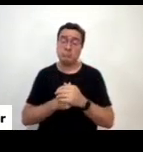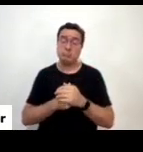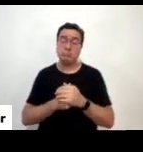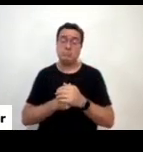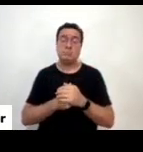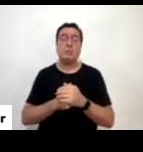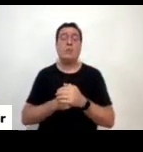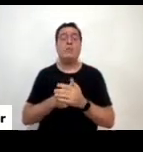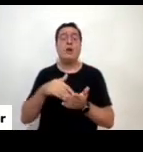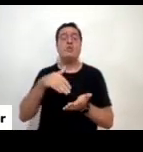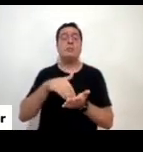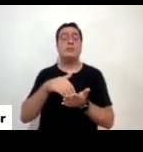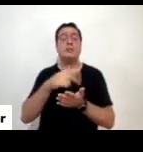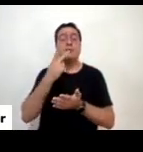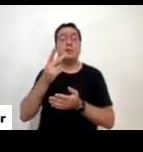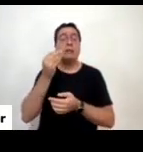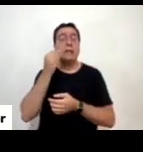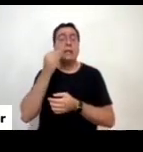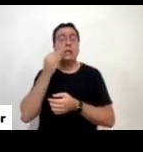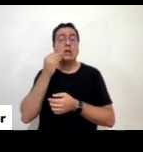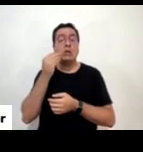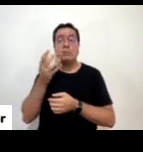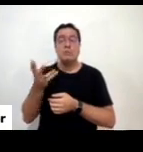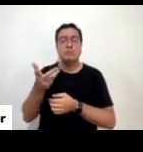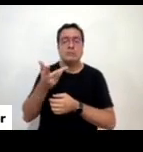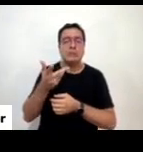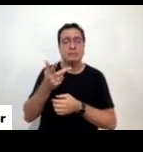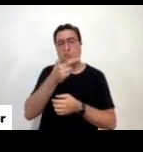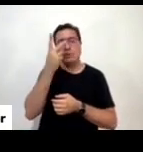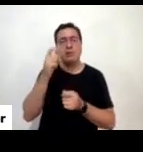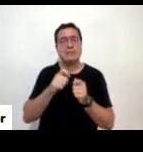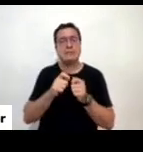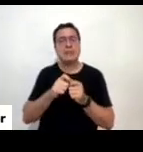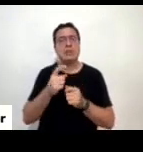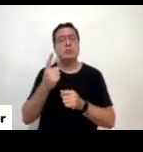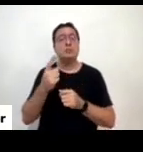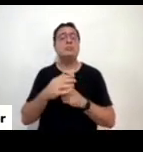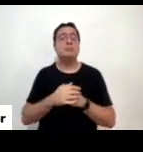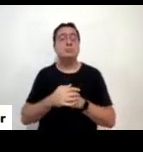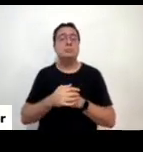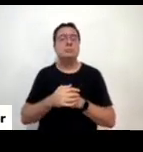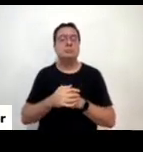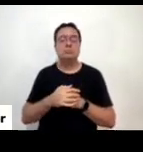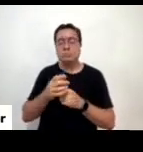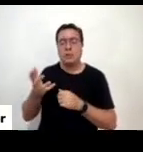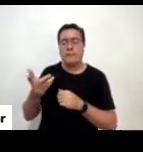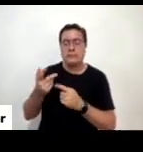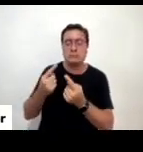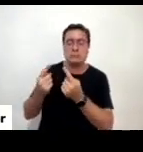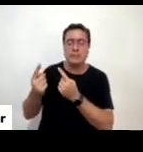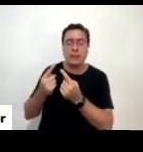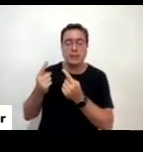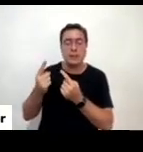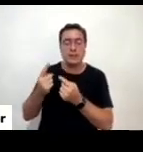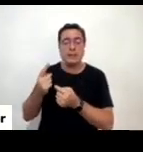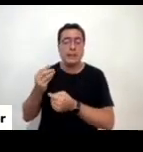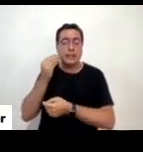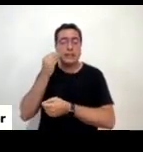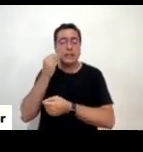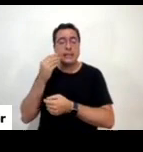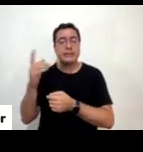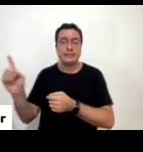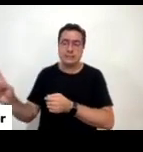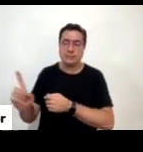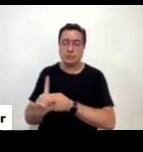Qual foi a última vez que você tentou convencer alguém a fazer algo? Convencer no que eu digo para você, até mesmo a trazer a pessoa